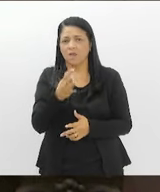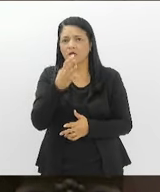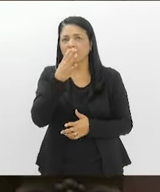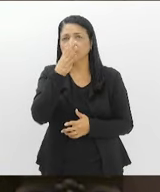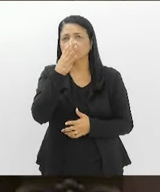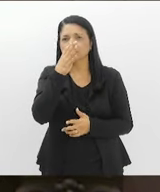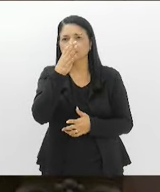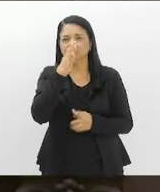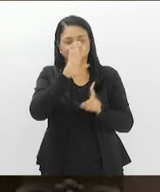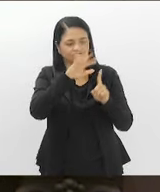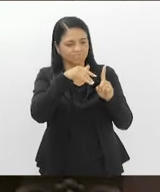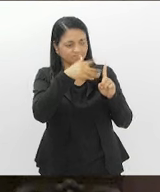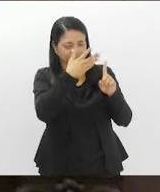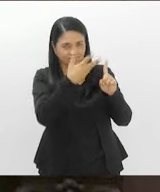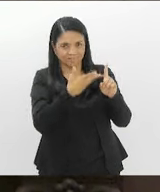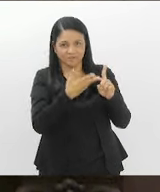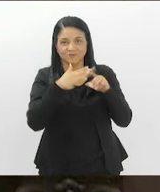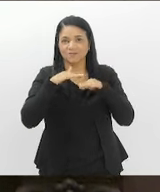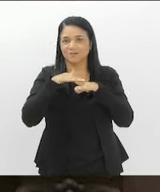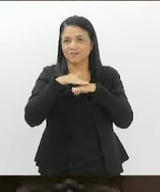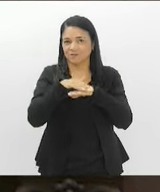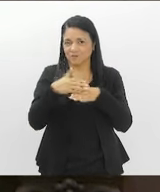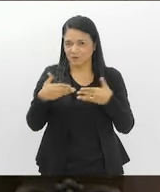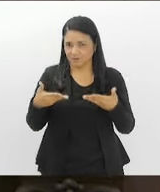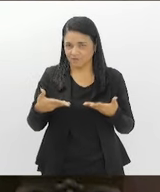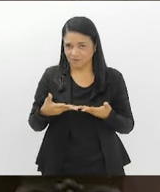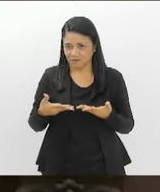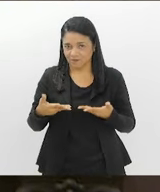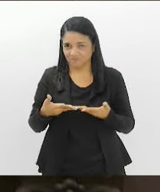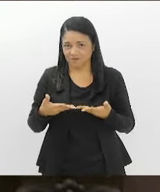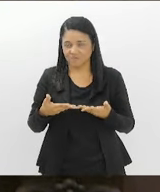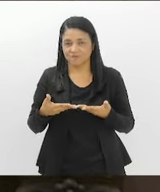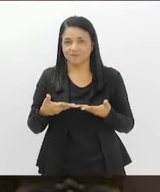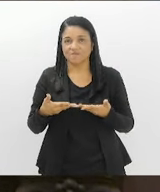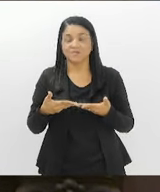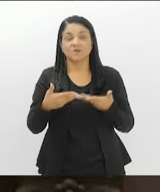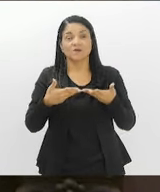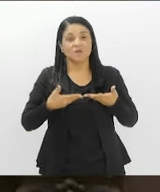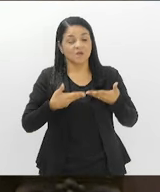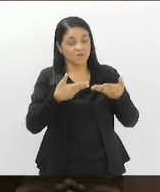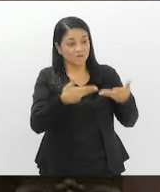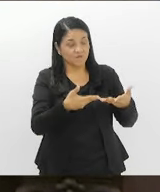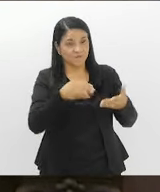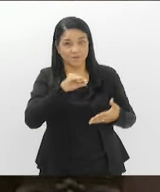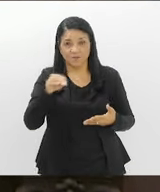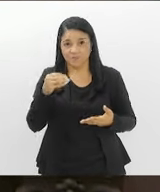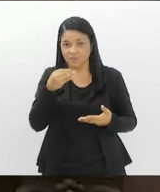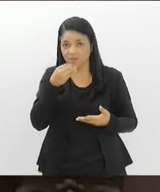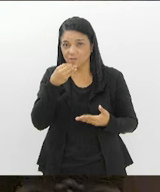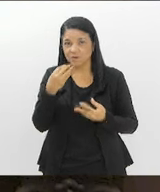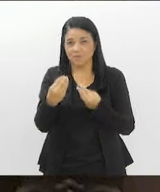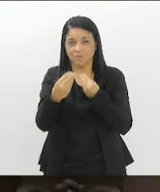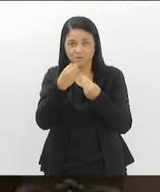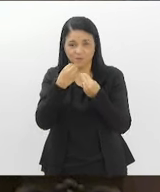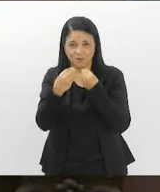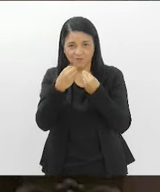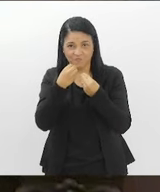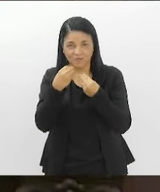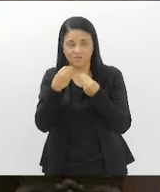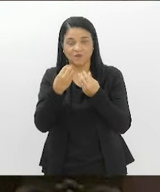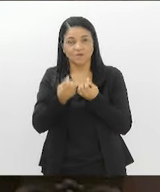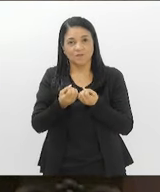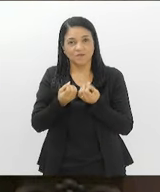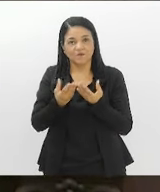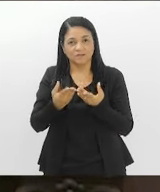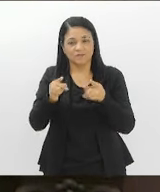ao homenageado desta noite. Aproveito para convidá-los para um coquetel que será oferecido no